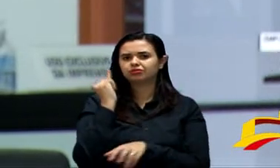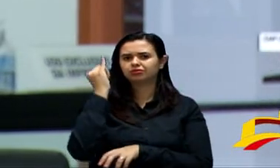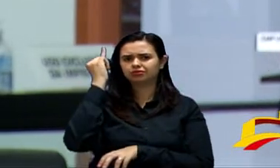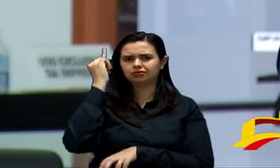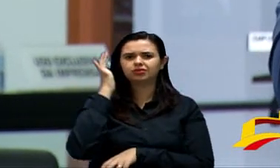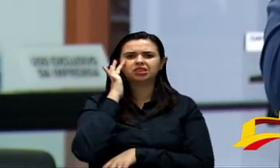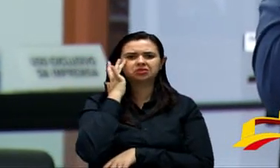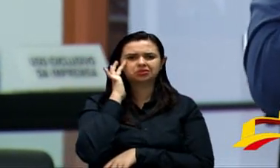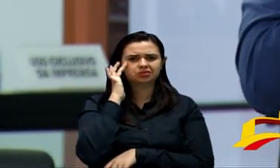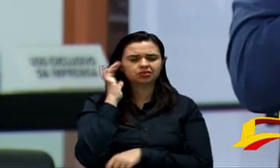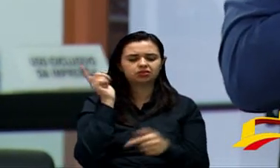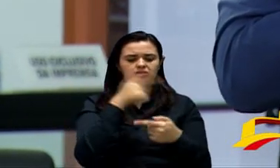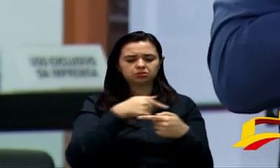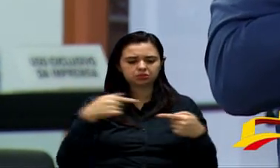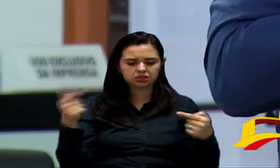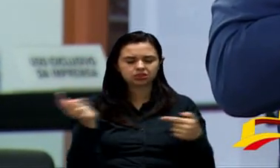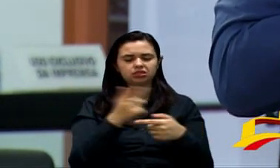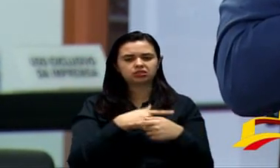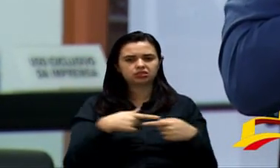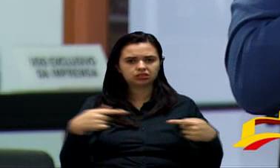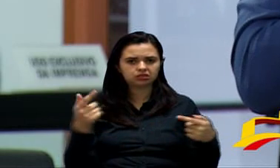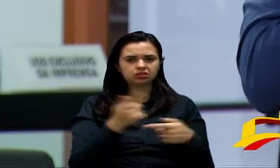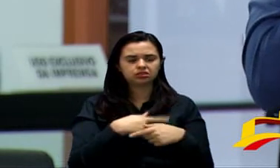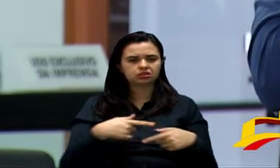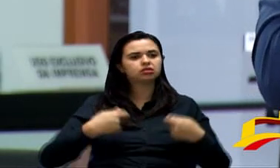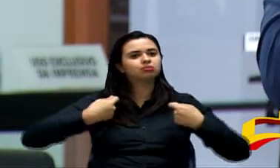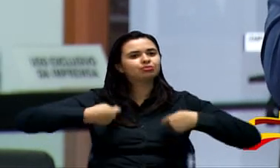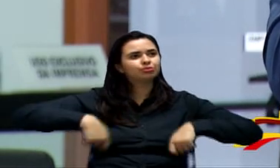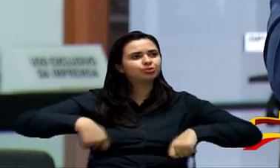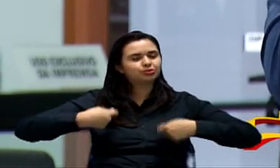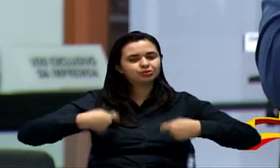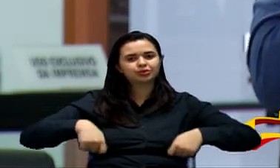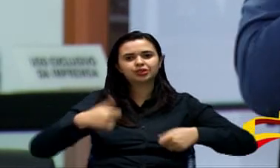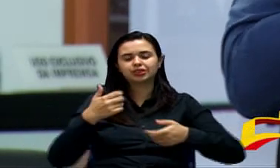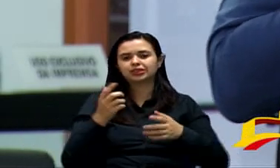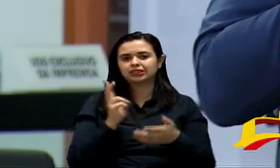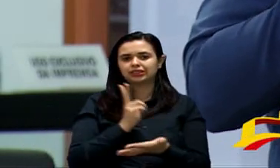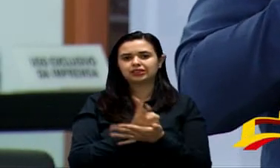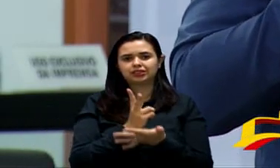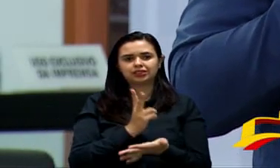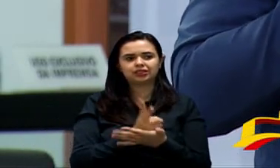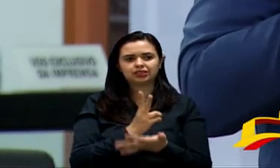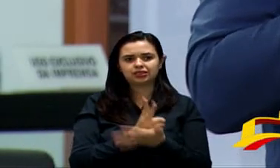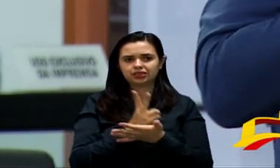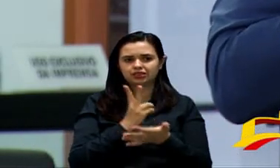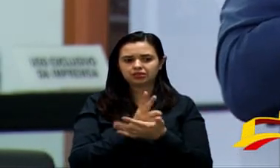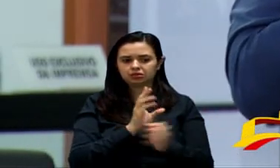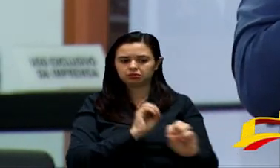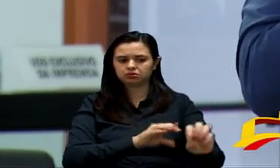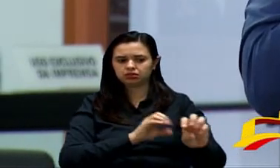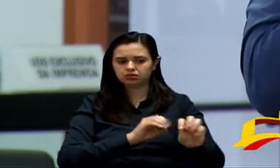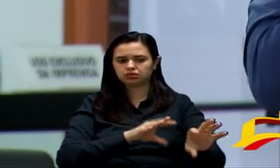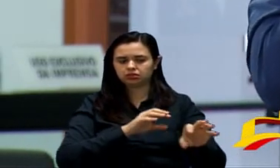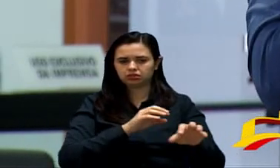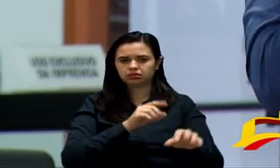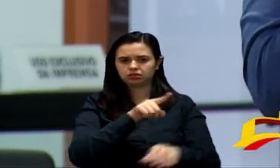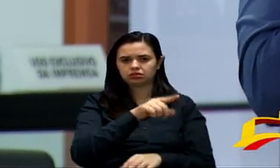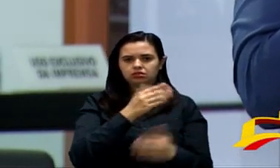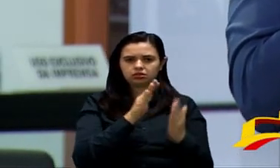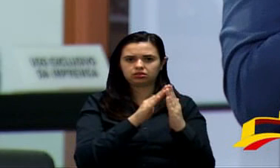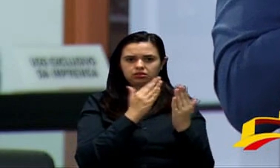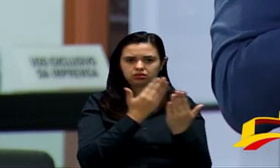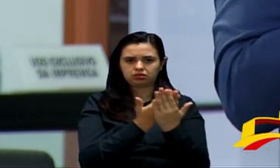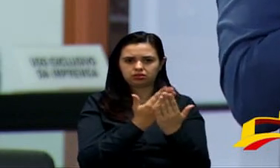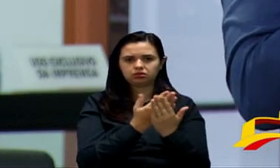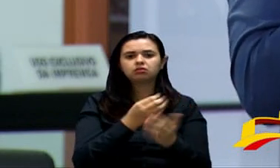na escola. Tinha que ter maior, um investimento maior, né? Não tem investimento melhor, doutor Hélio. E a gente, eu sei